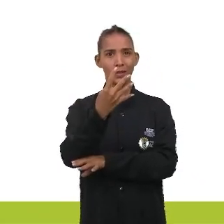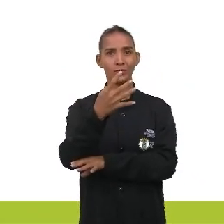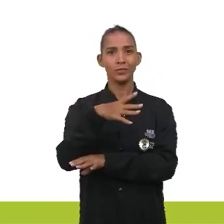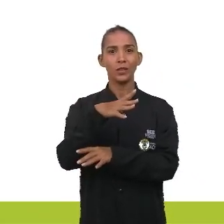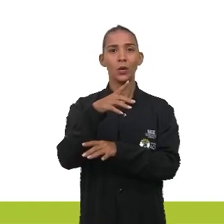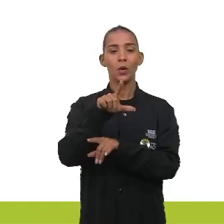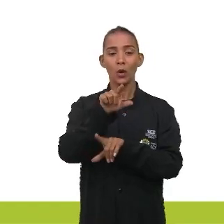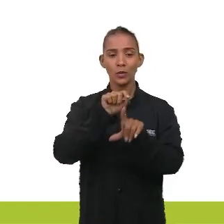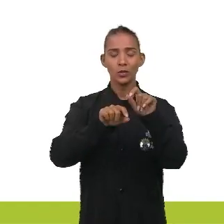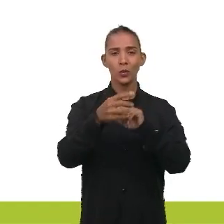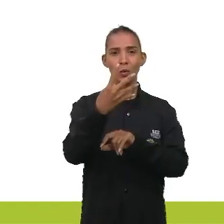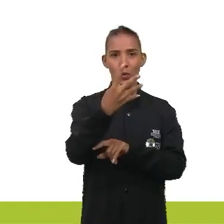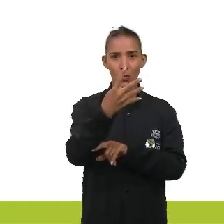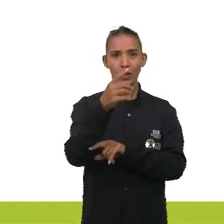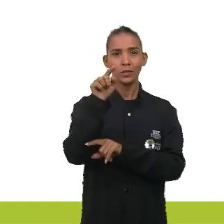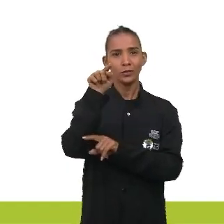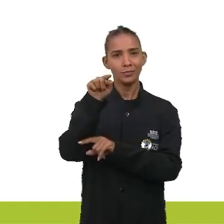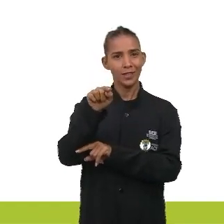por 4.